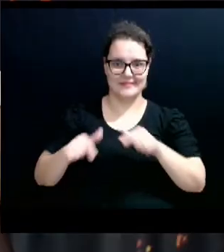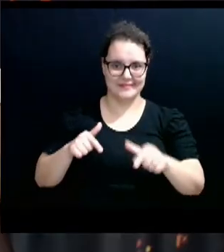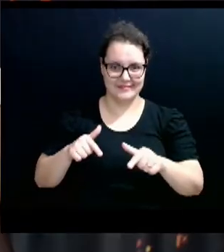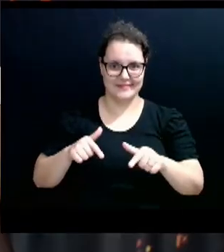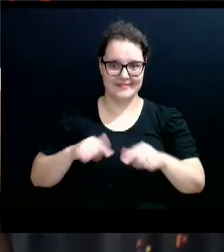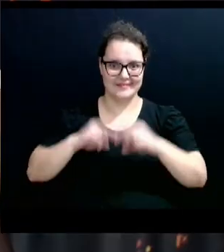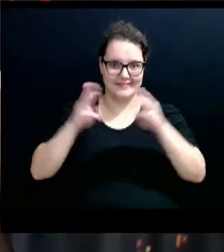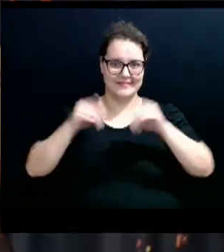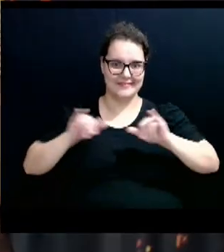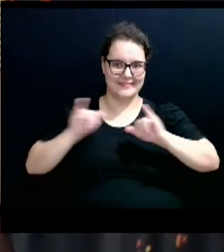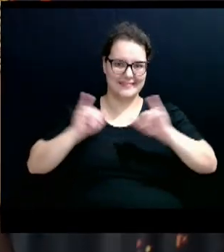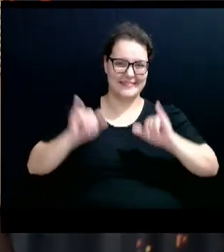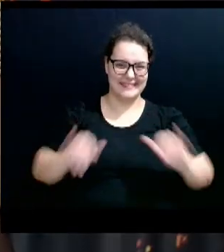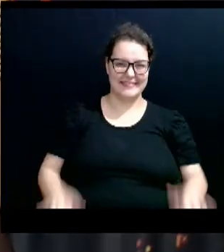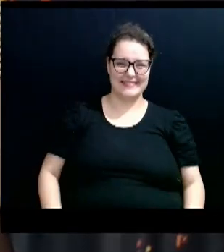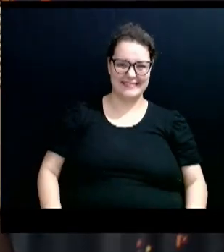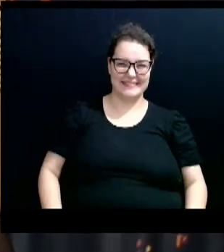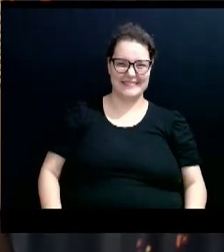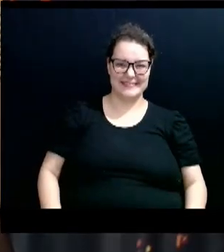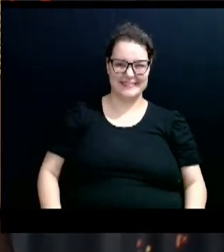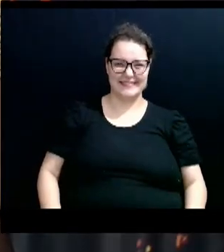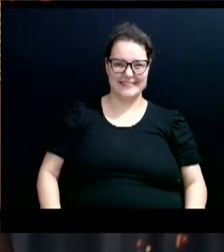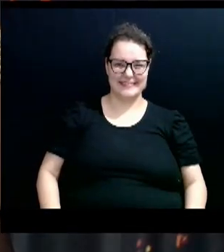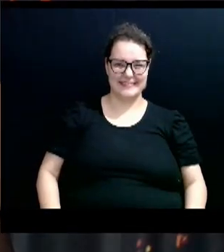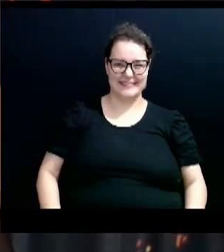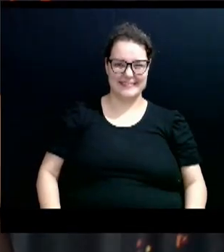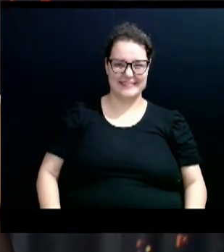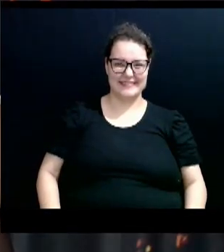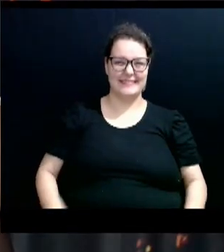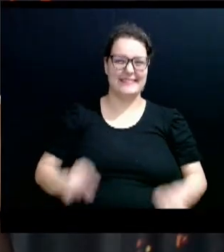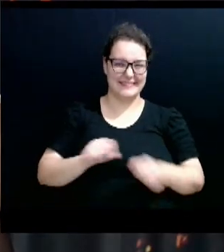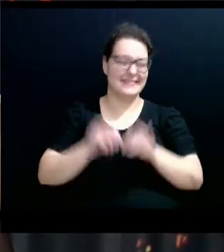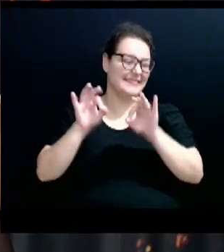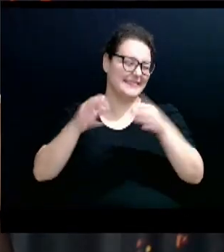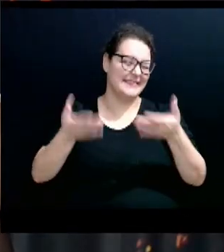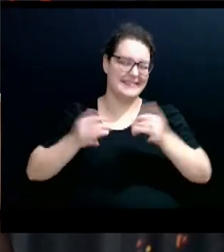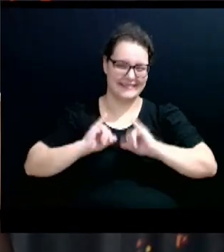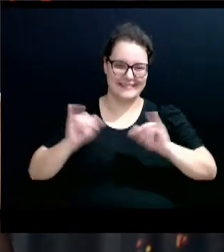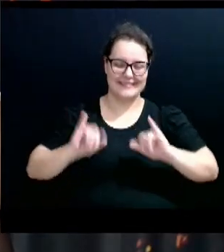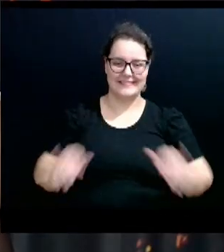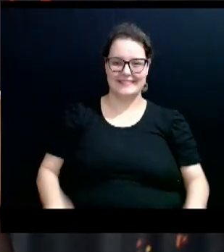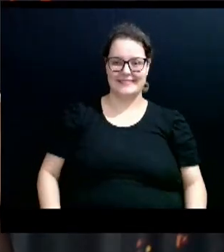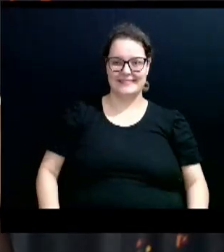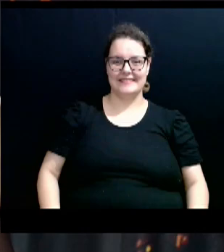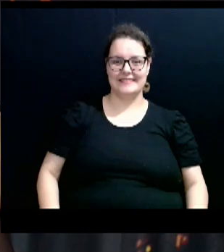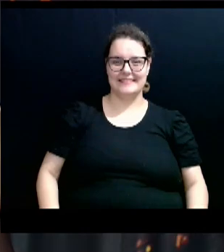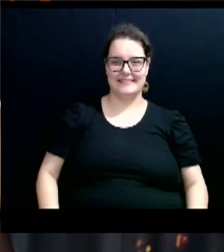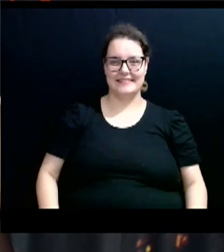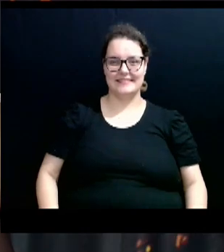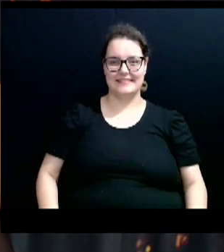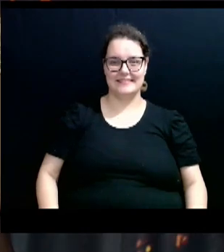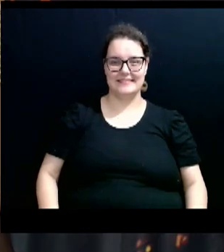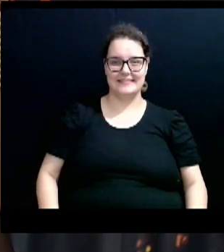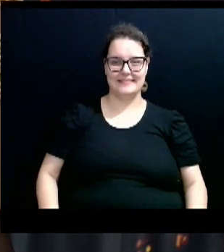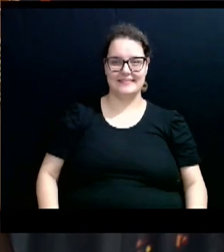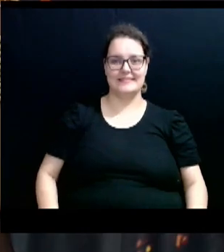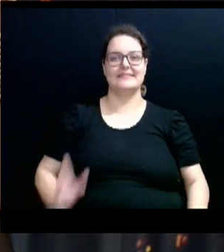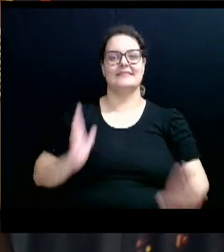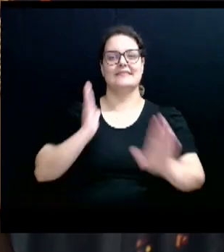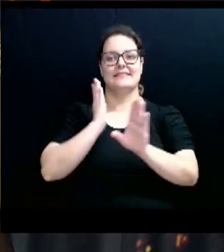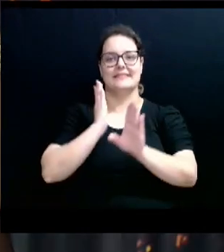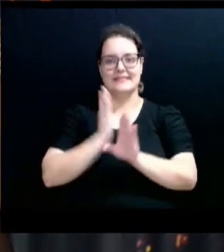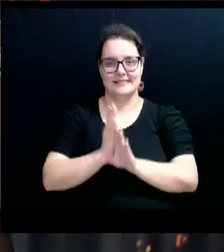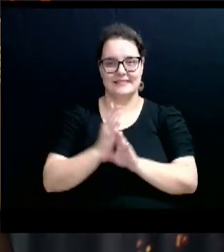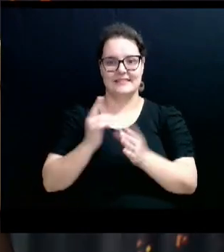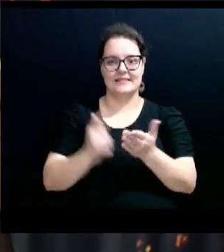então, linda! realmente, ó, fazendo jus. Aí, ó, muito bom. Você encontra o livro do